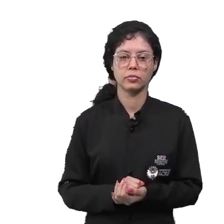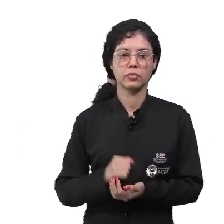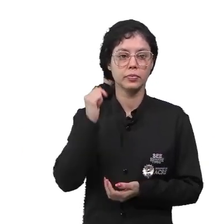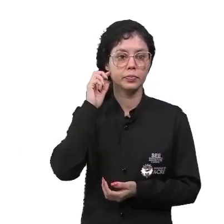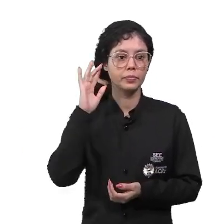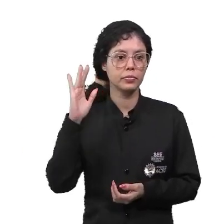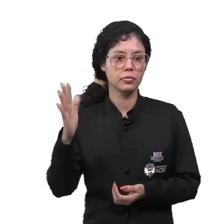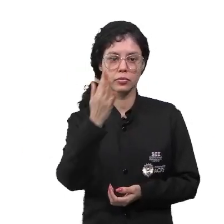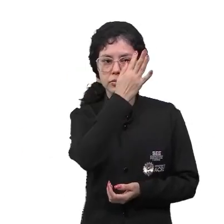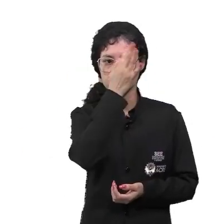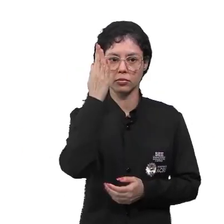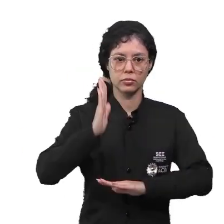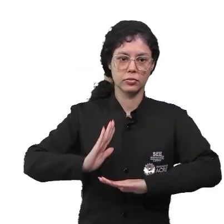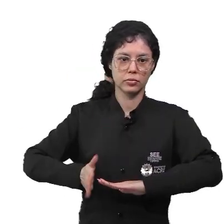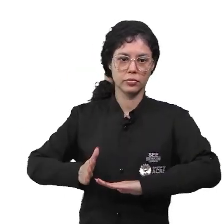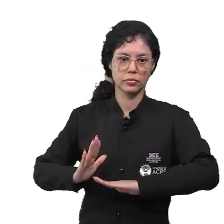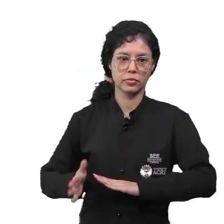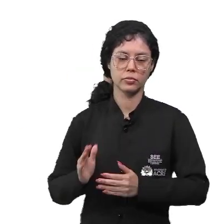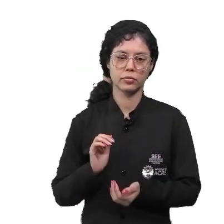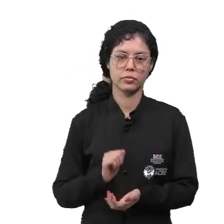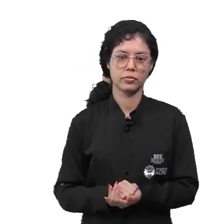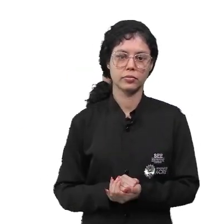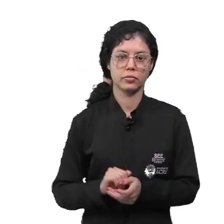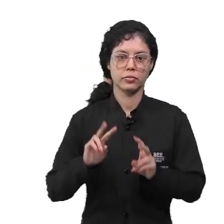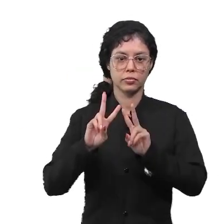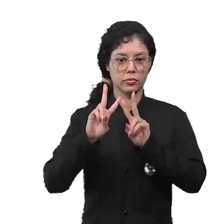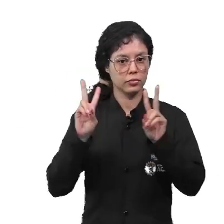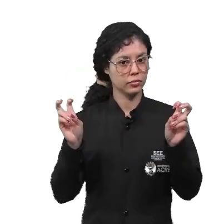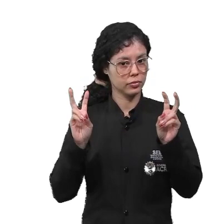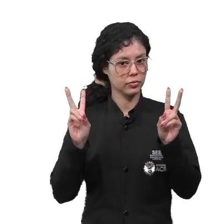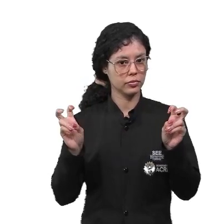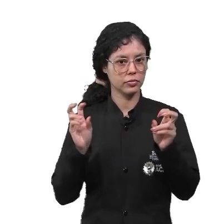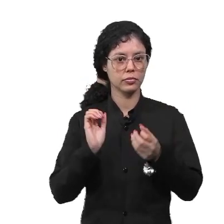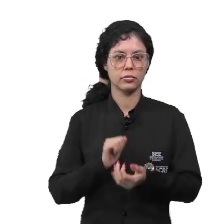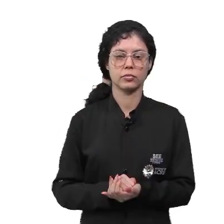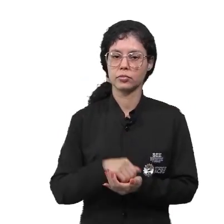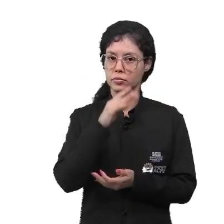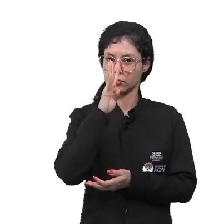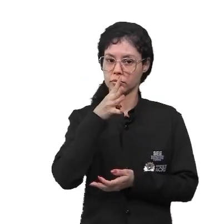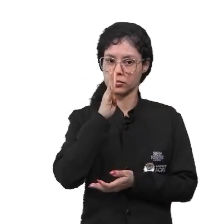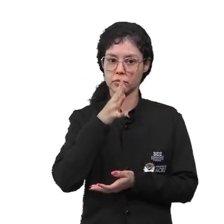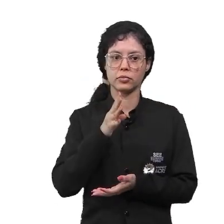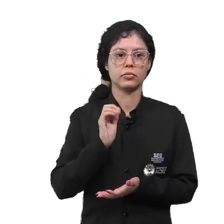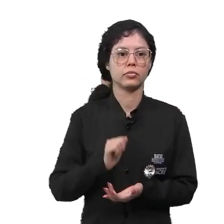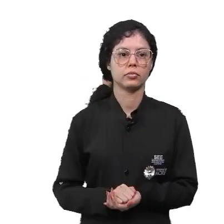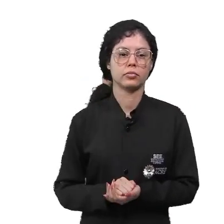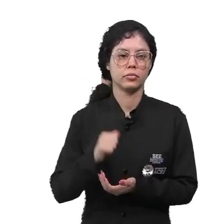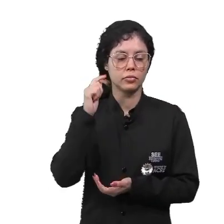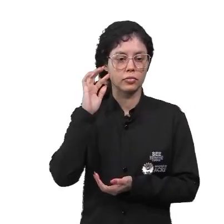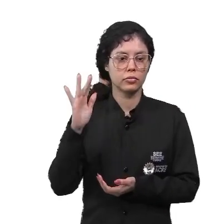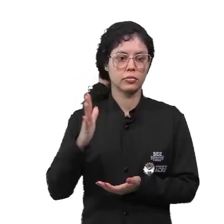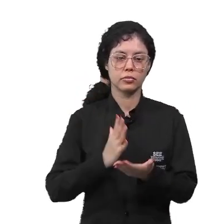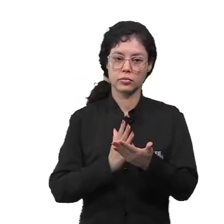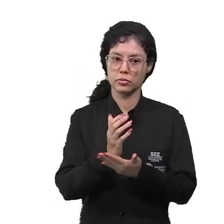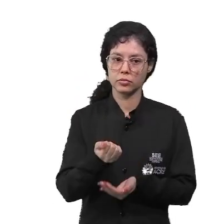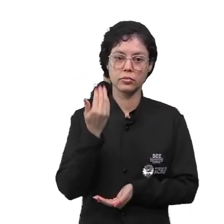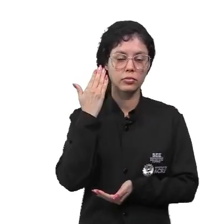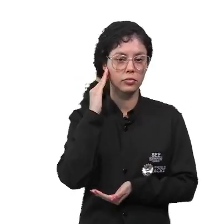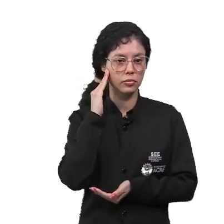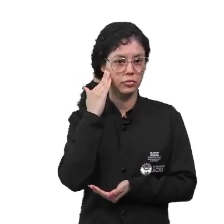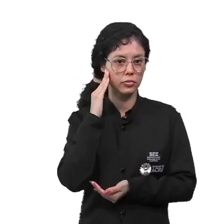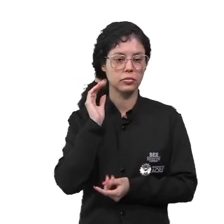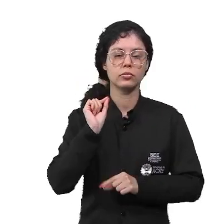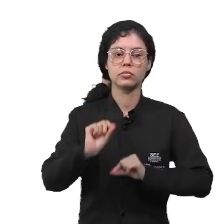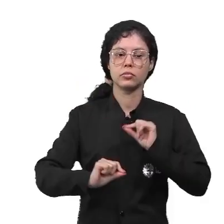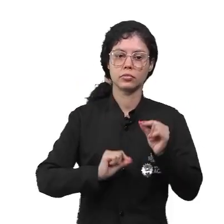a reflexão filosófica contemporânea é uma abordagem crítica e reflexiva que